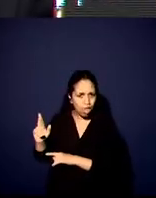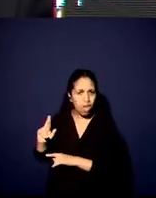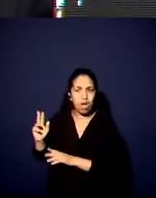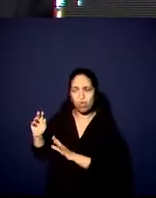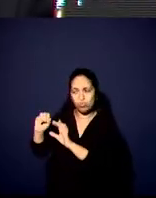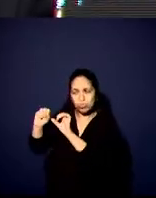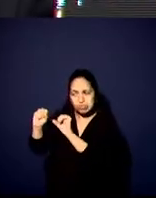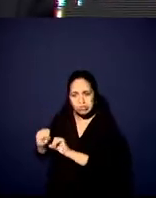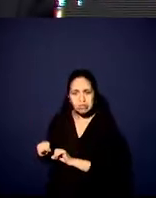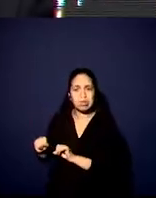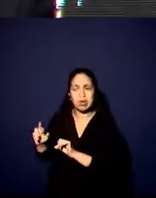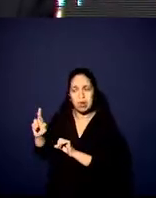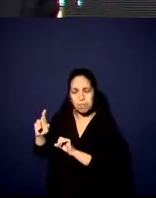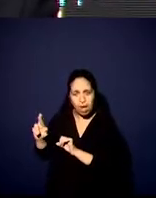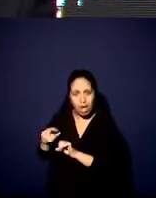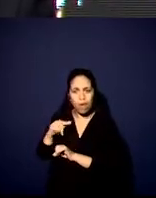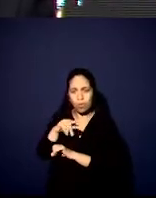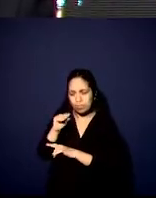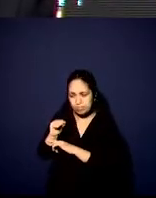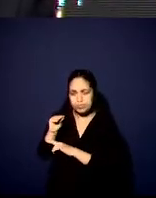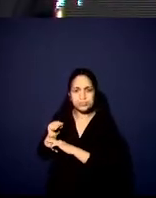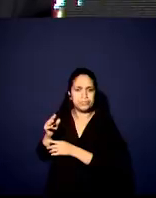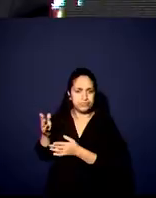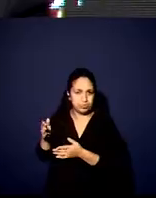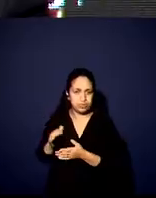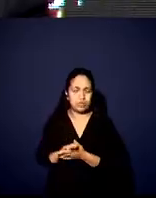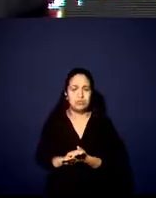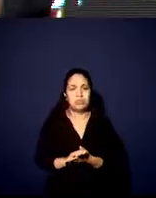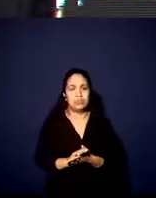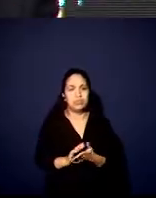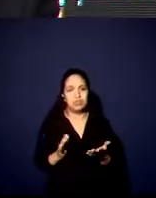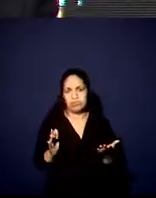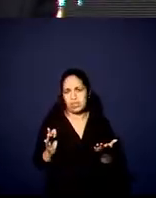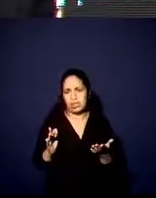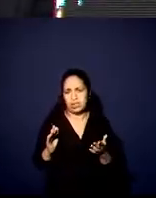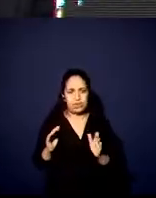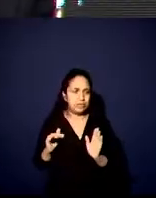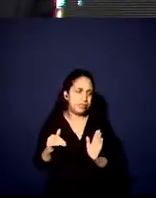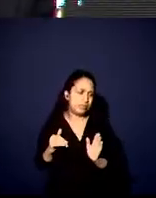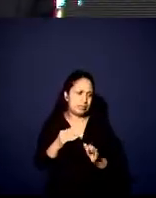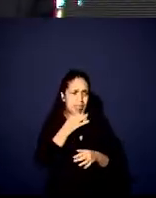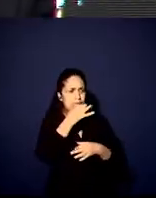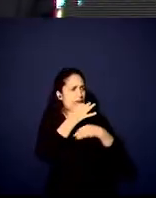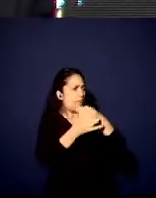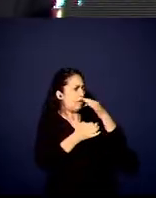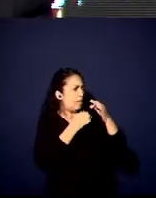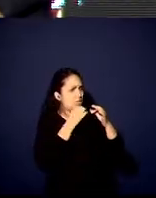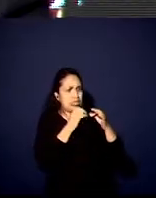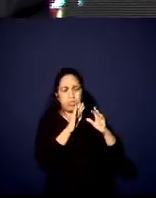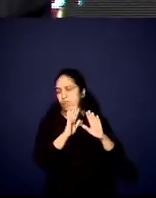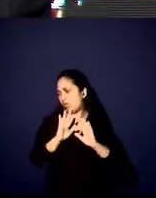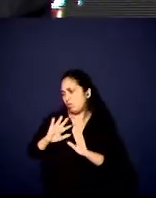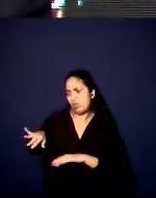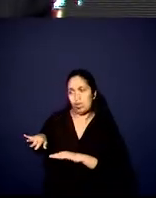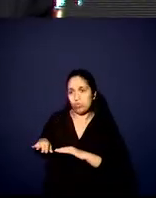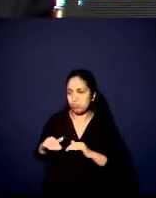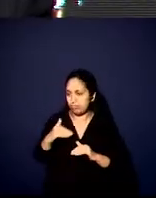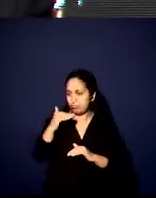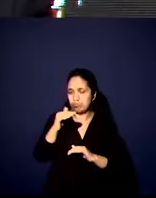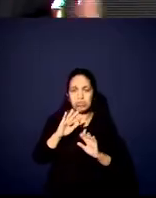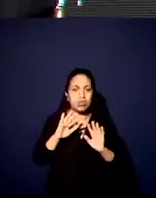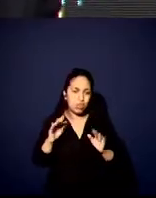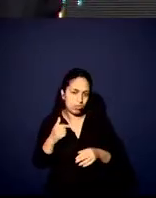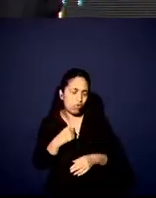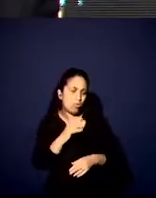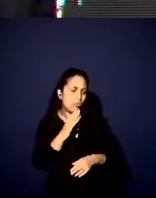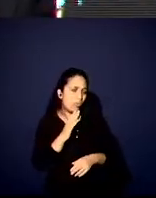Lógico que ninguém está acima de qualquer crítica e eu penso pelo que eu conheço tanto do presidente